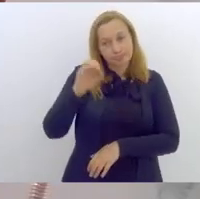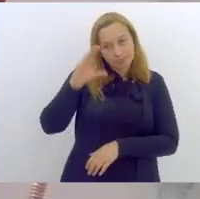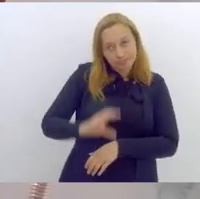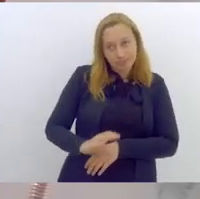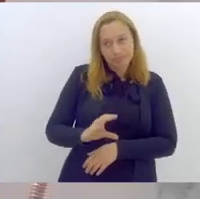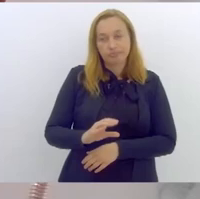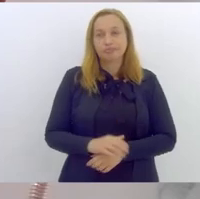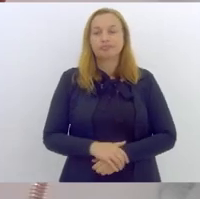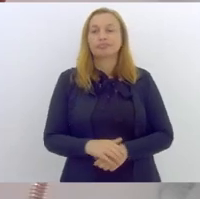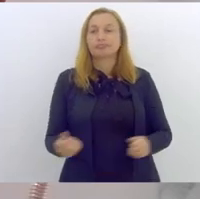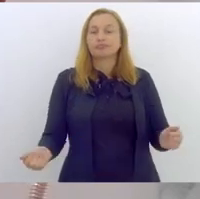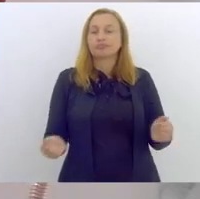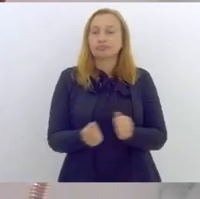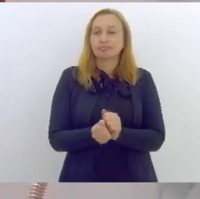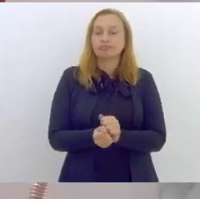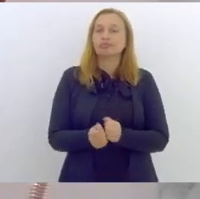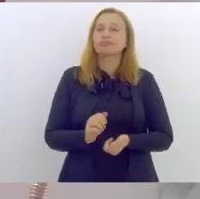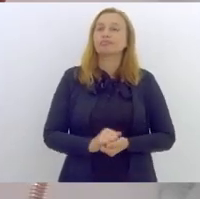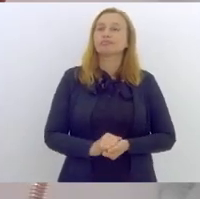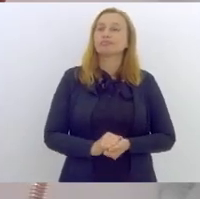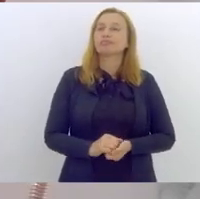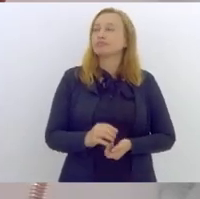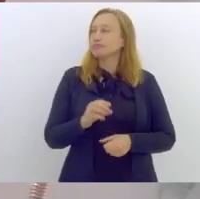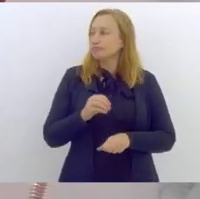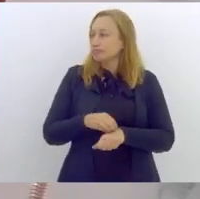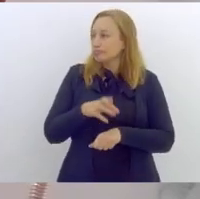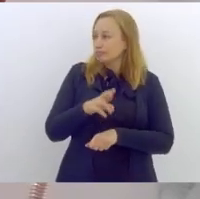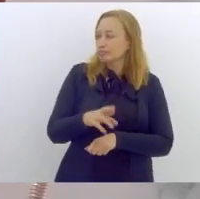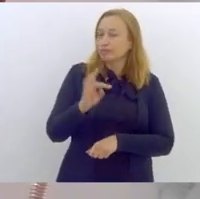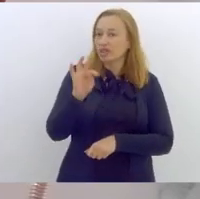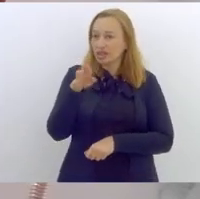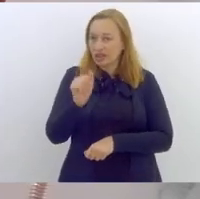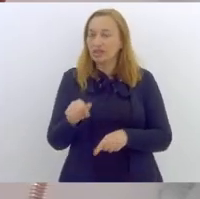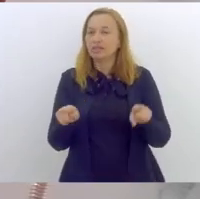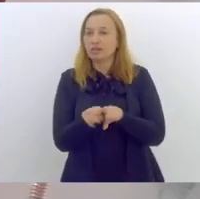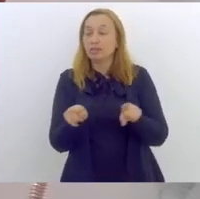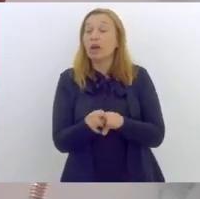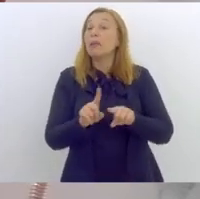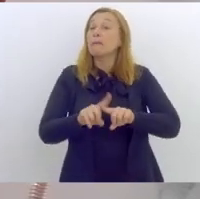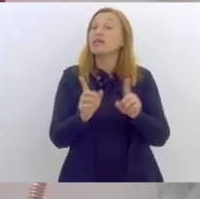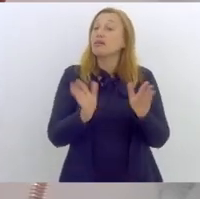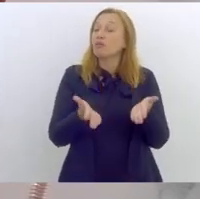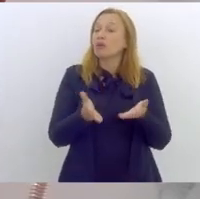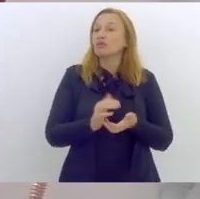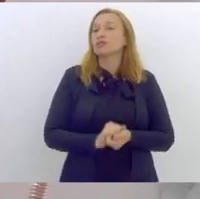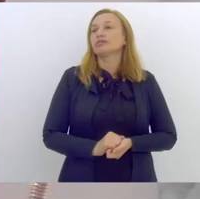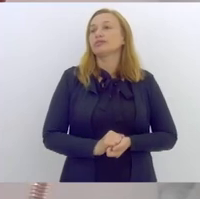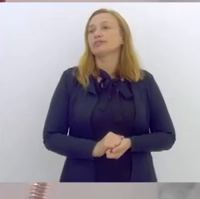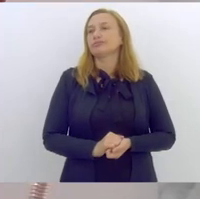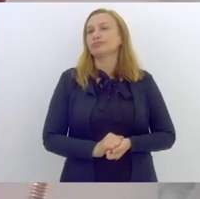na Cúpula da Polícia Civil do estado do Rio de Janeiro Dr Renata também agora eu